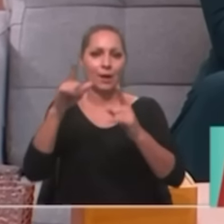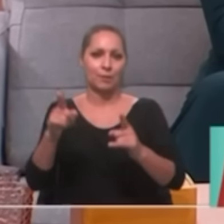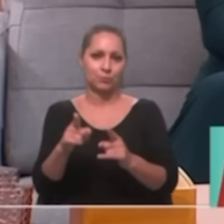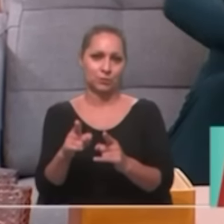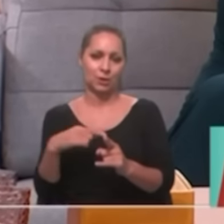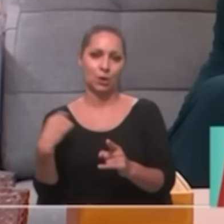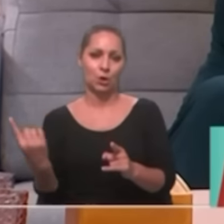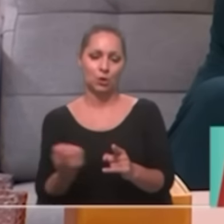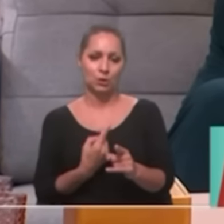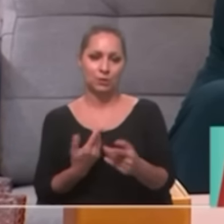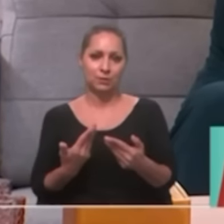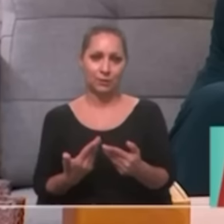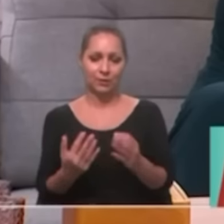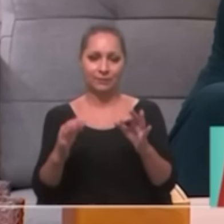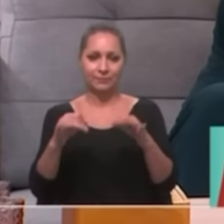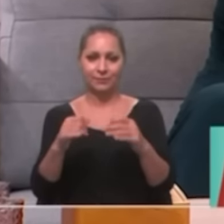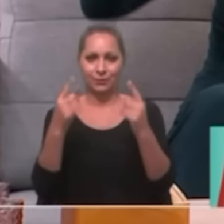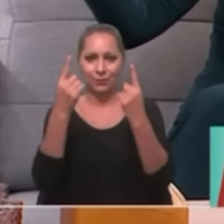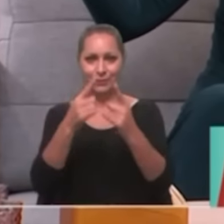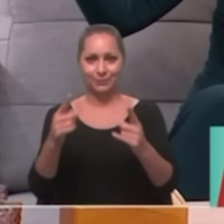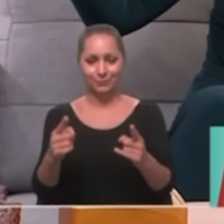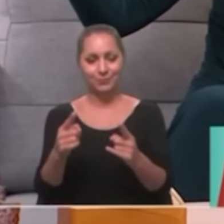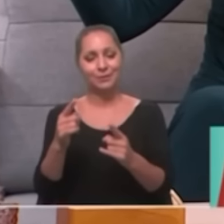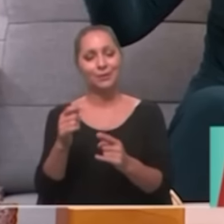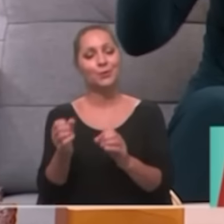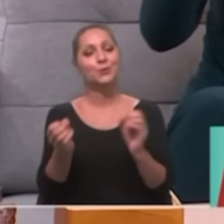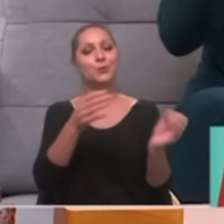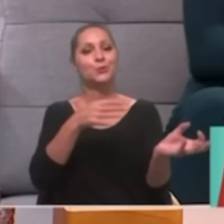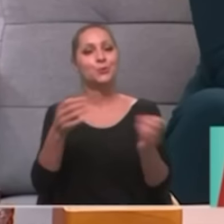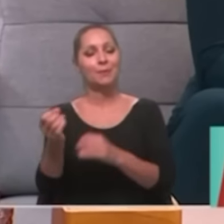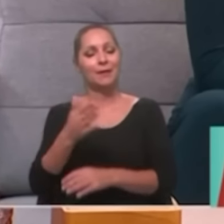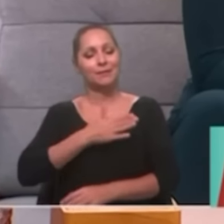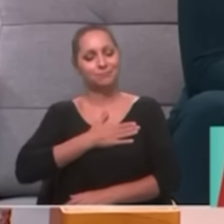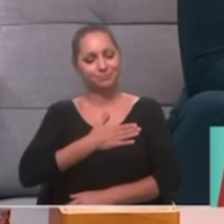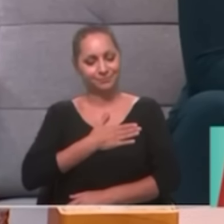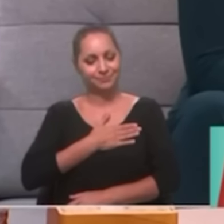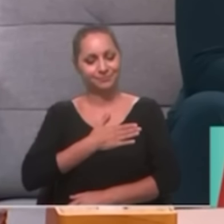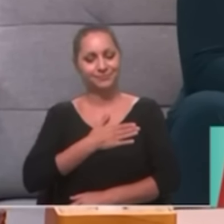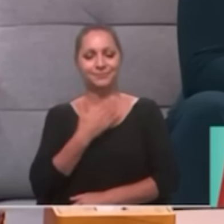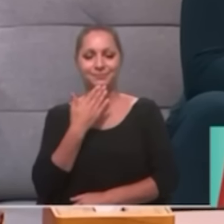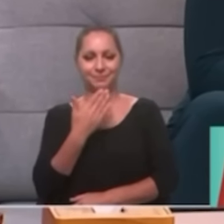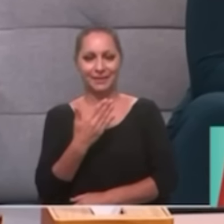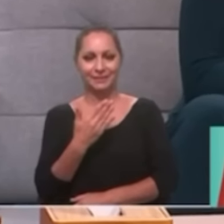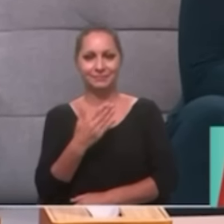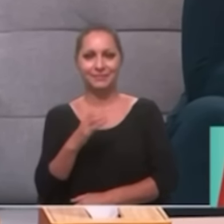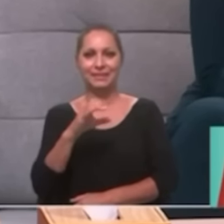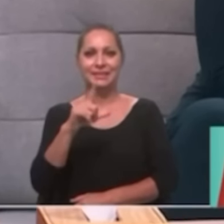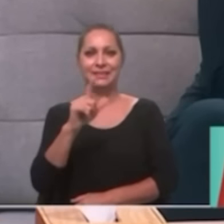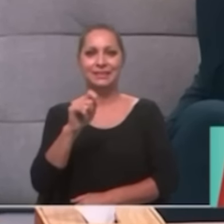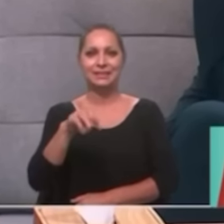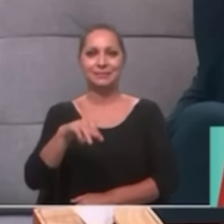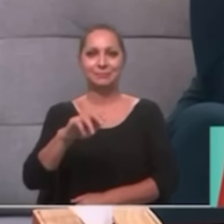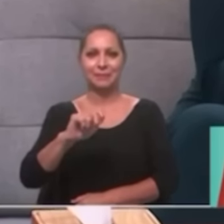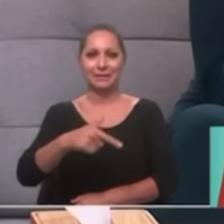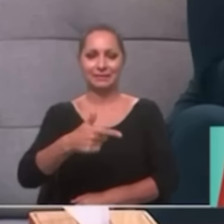agora terminamos com esta música que o Marco tanto gostou. Obrigada. Clemente!